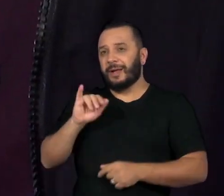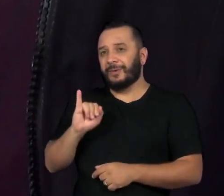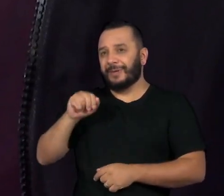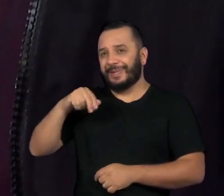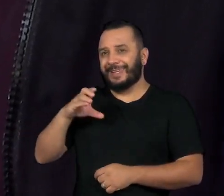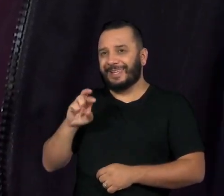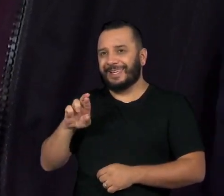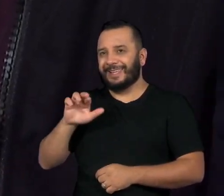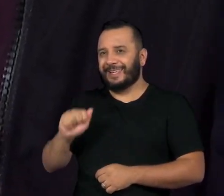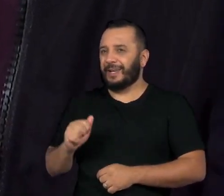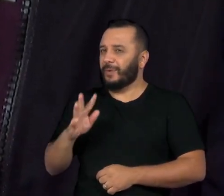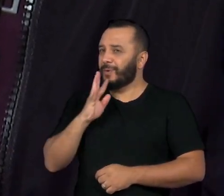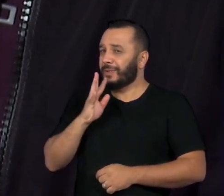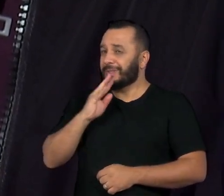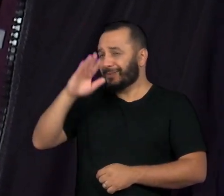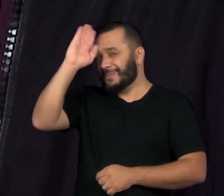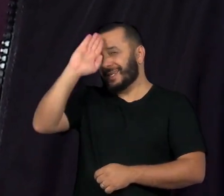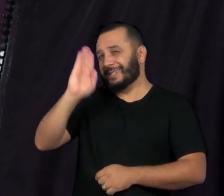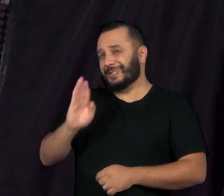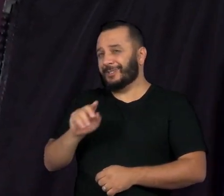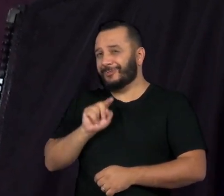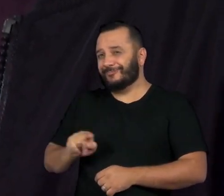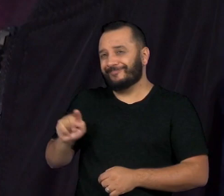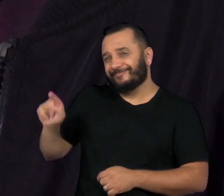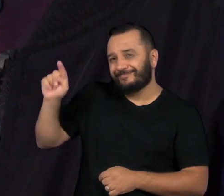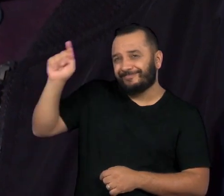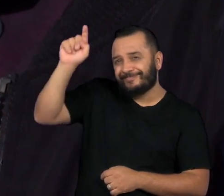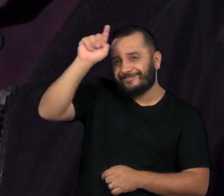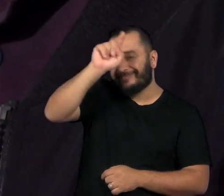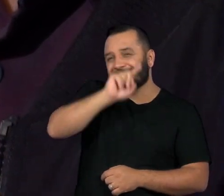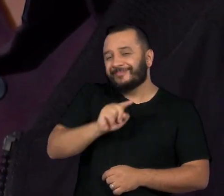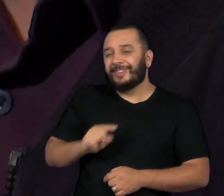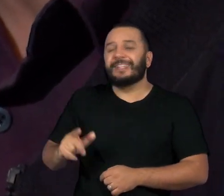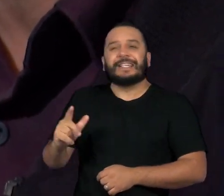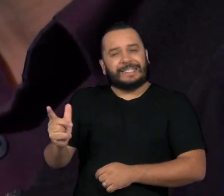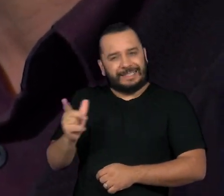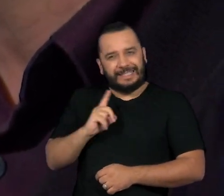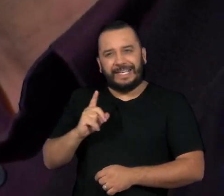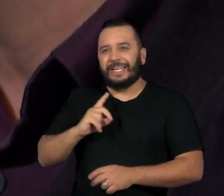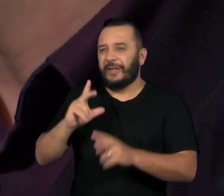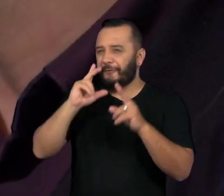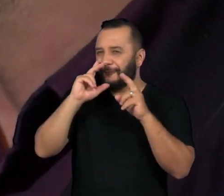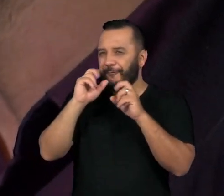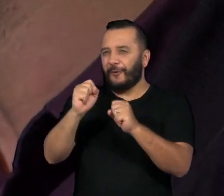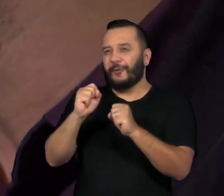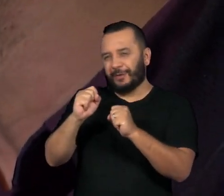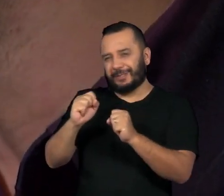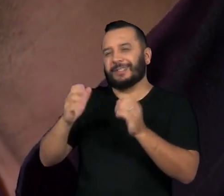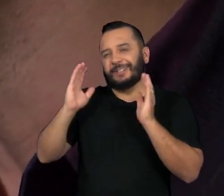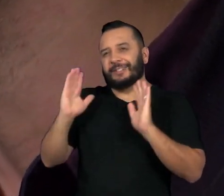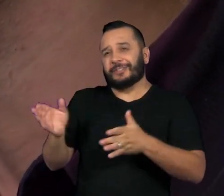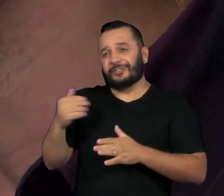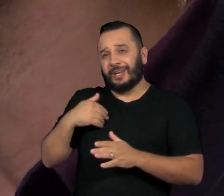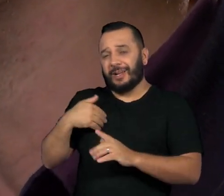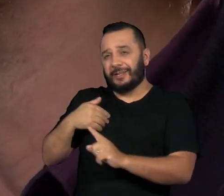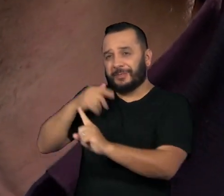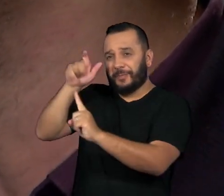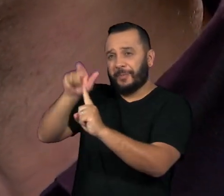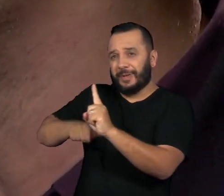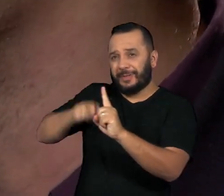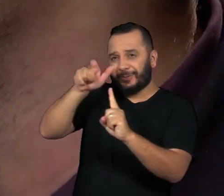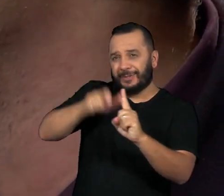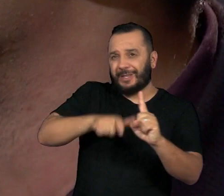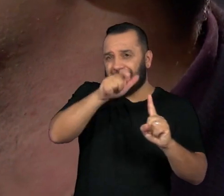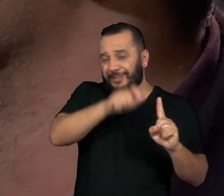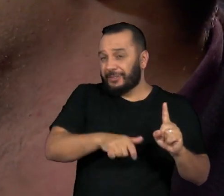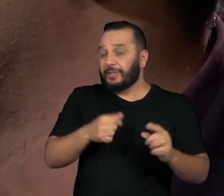em profundidade, né? E eu via que havia tanta potência, tanta força naquelas personagens que eu encontrava. Eu estou